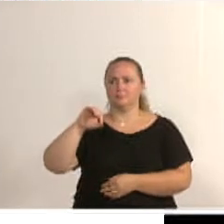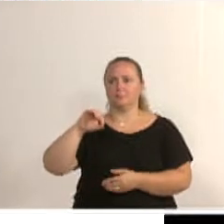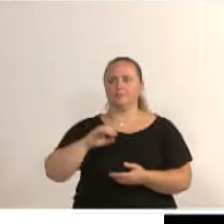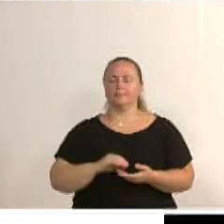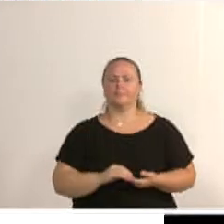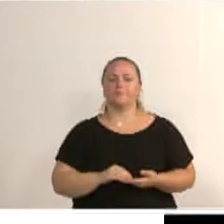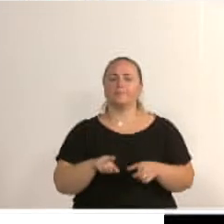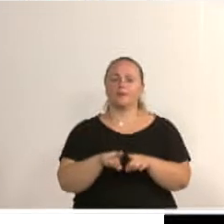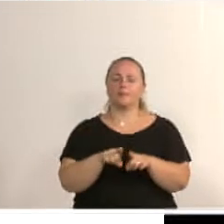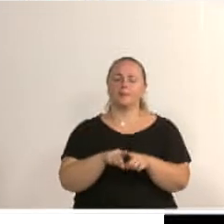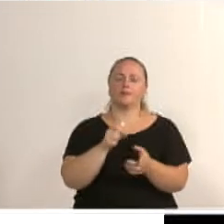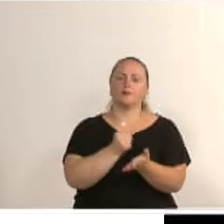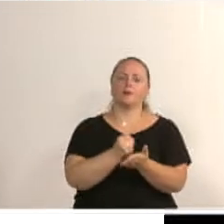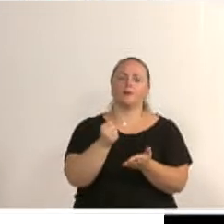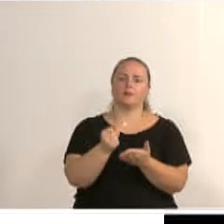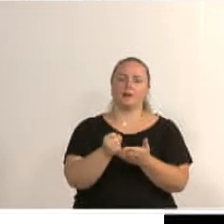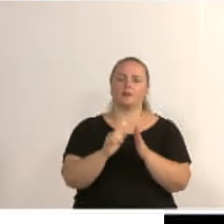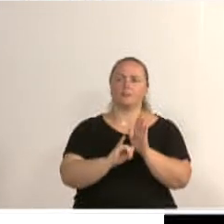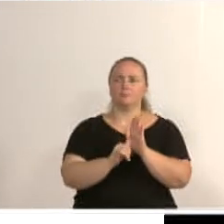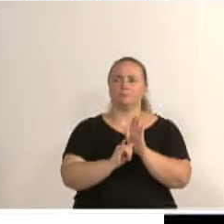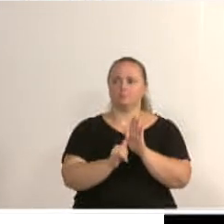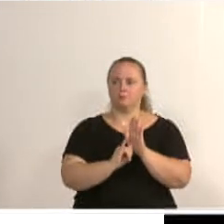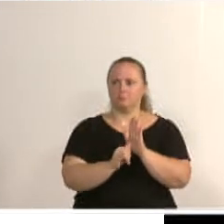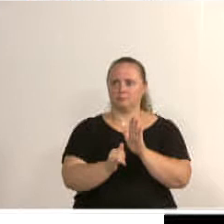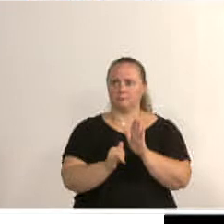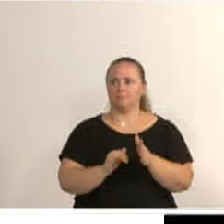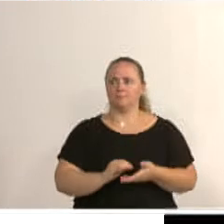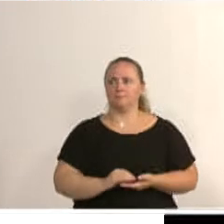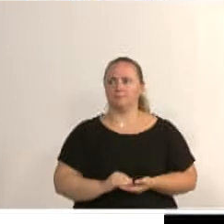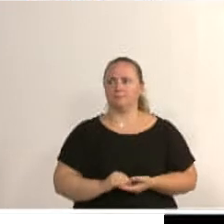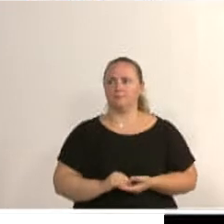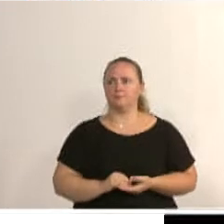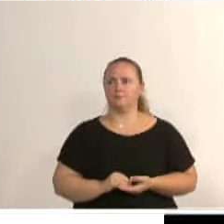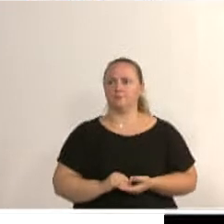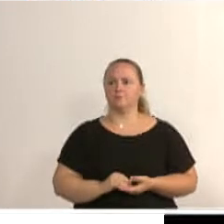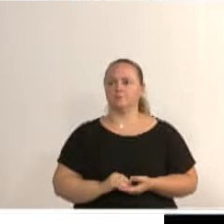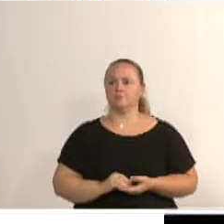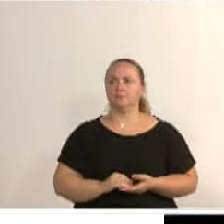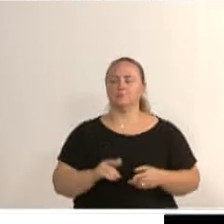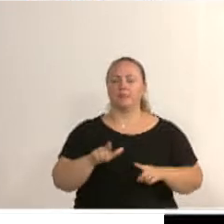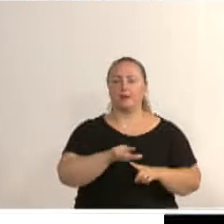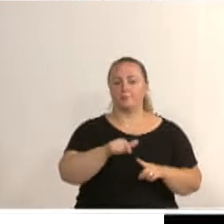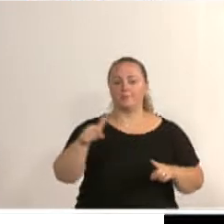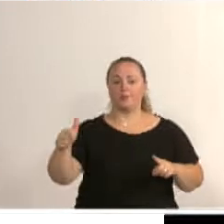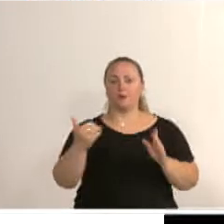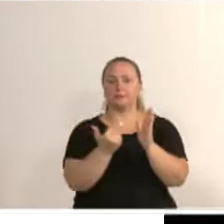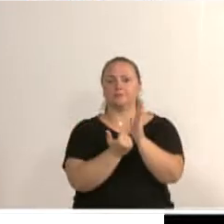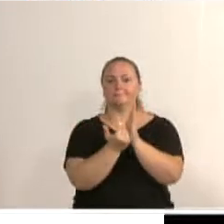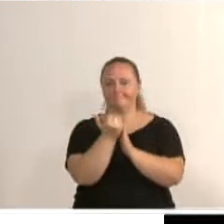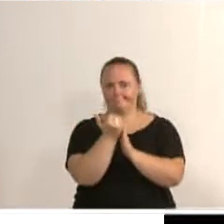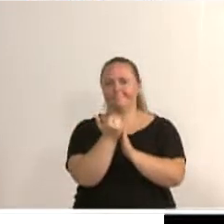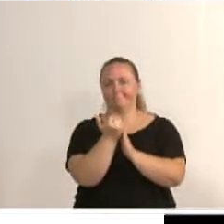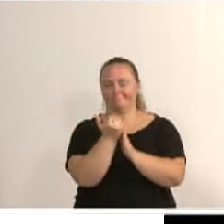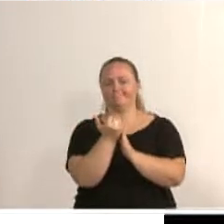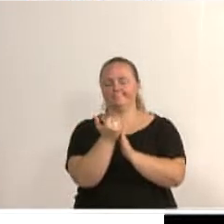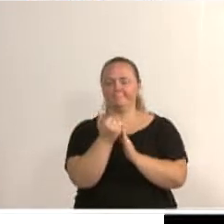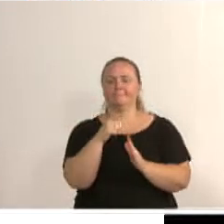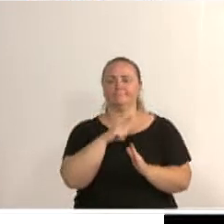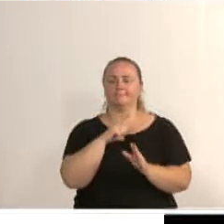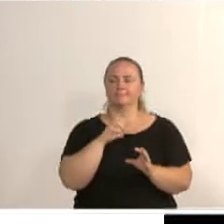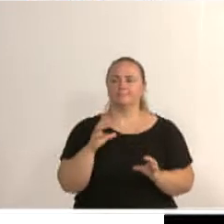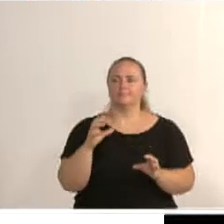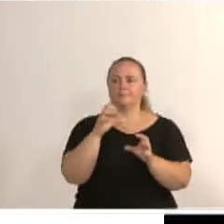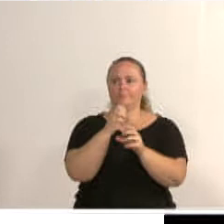do contrato do edital. Quando a gente fala após o reajuste, nós tivemos a tarifa calculada